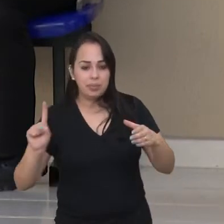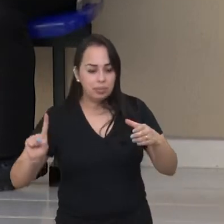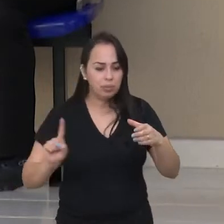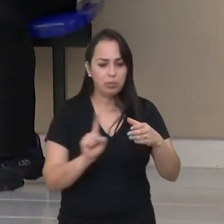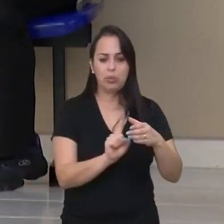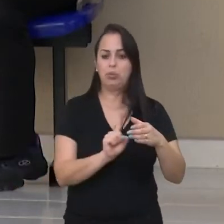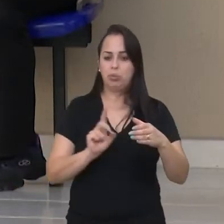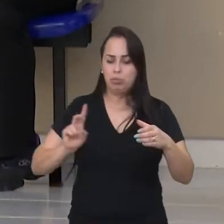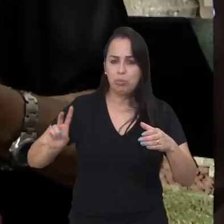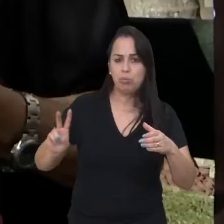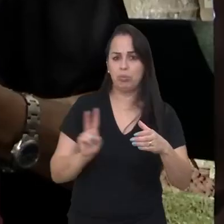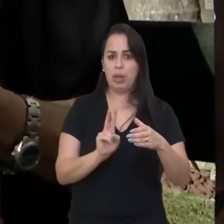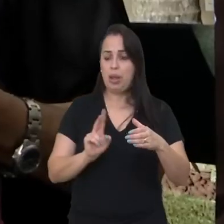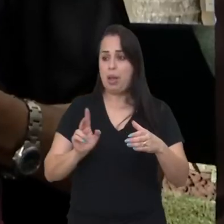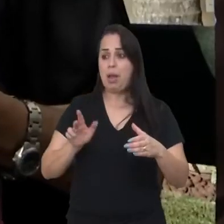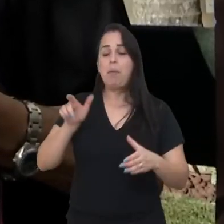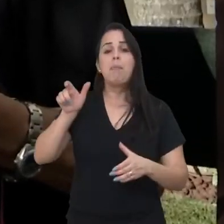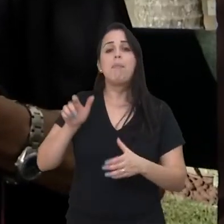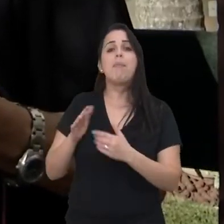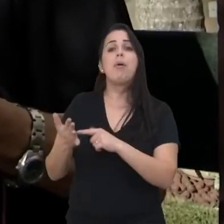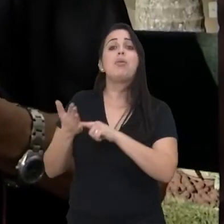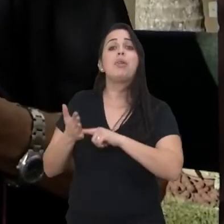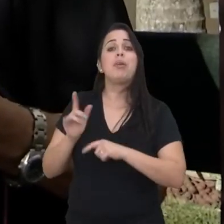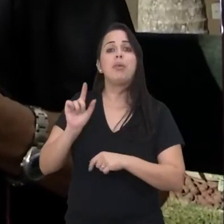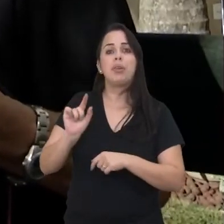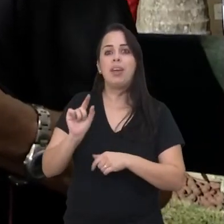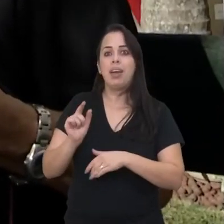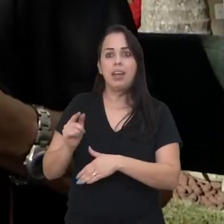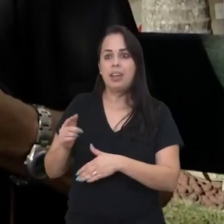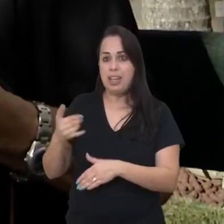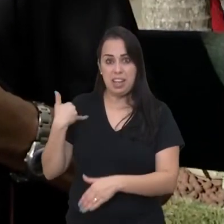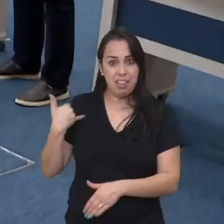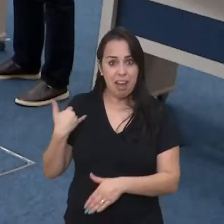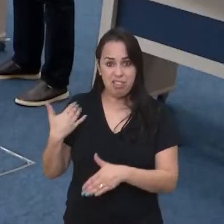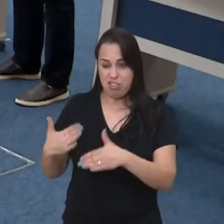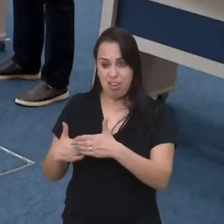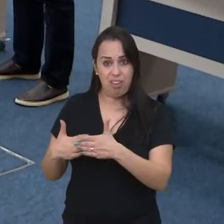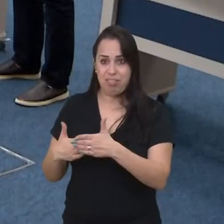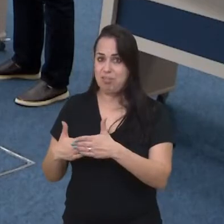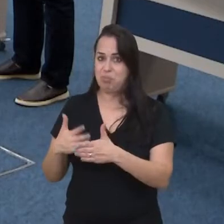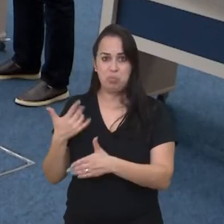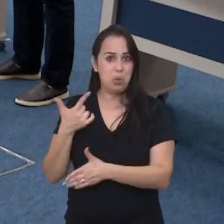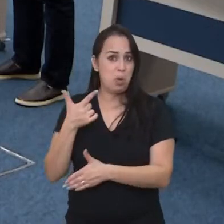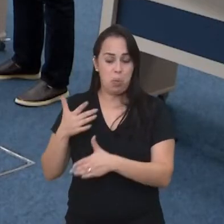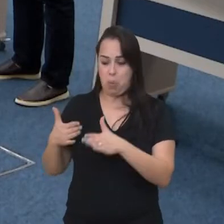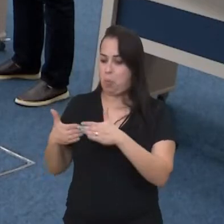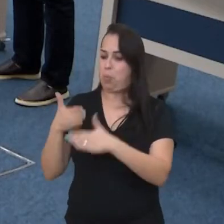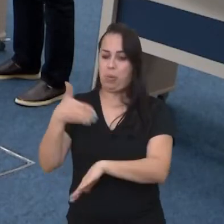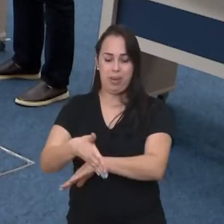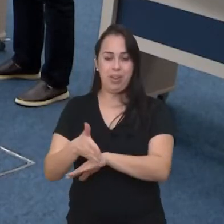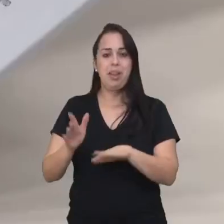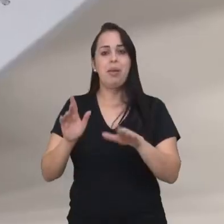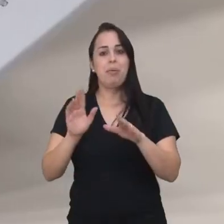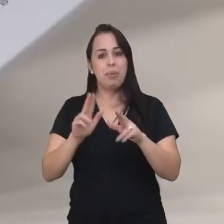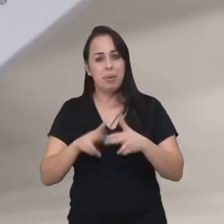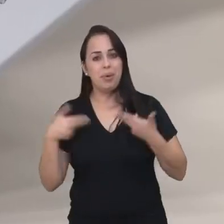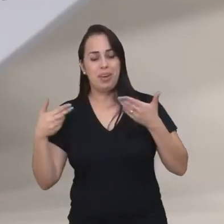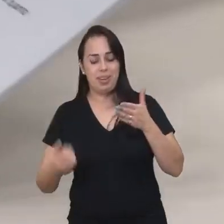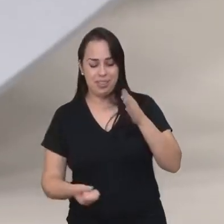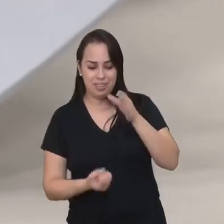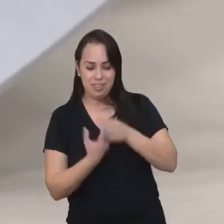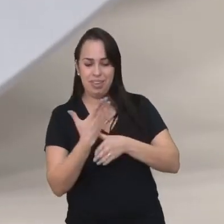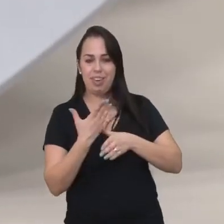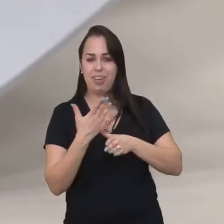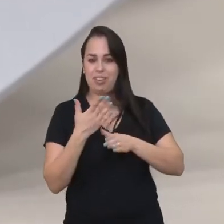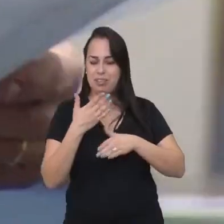em papéis de decisão, mostrando que a idade não é uma limitação. Para isso, o Legislativo vai continuar a propor políticas